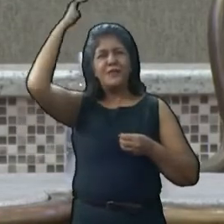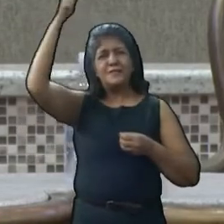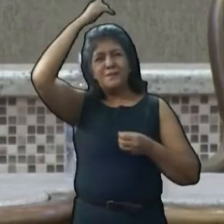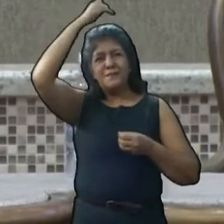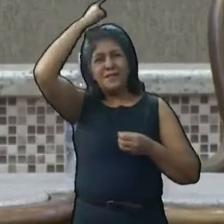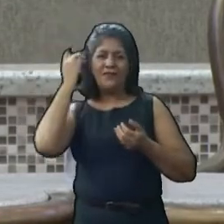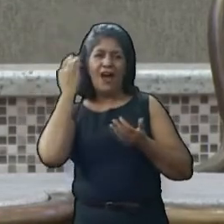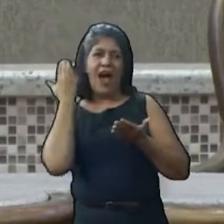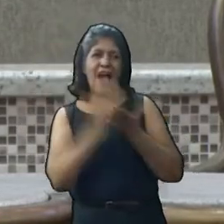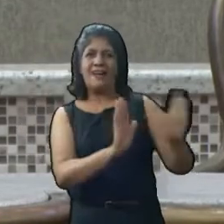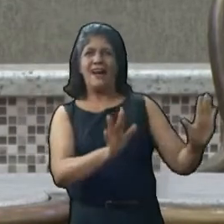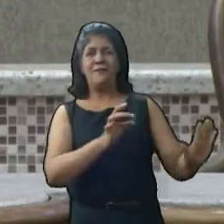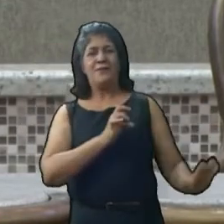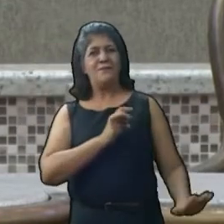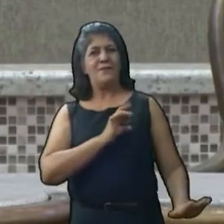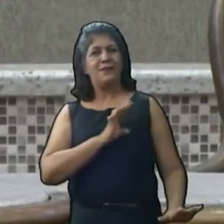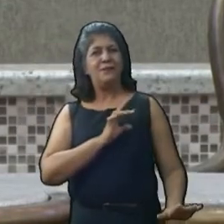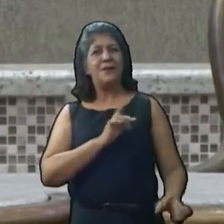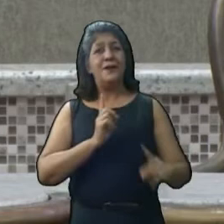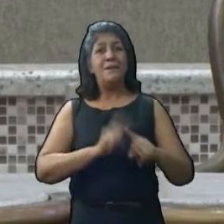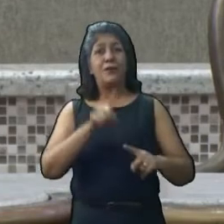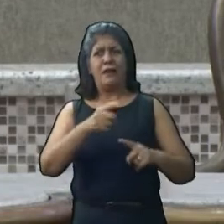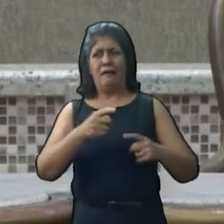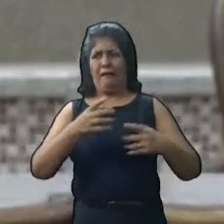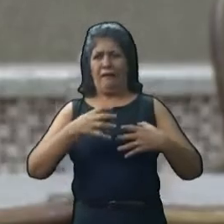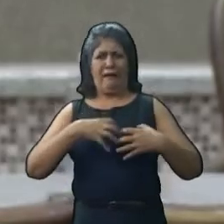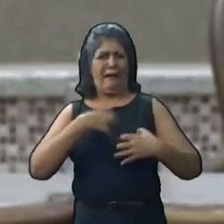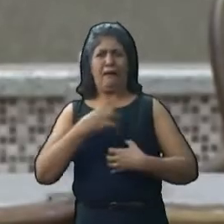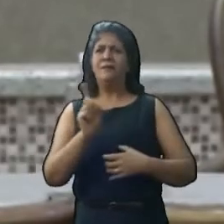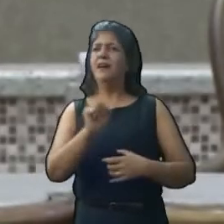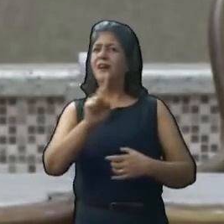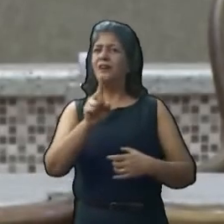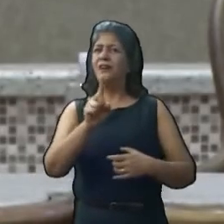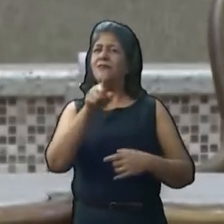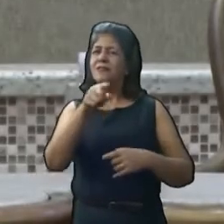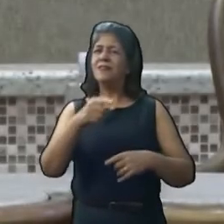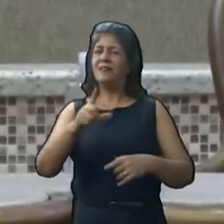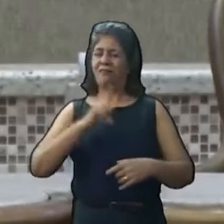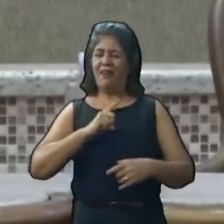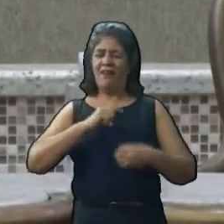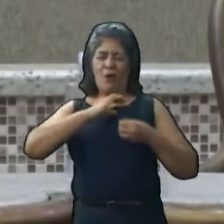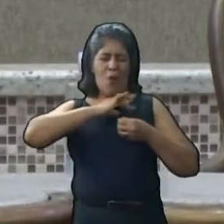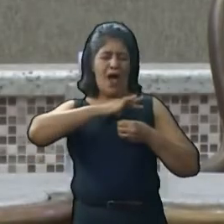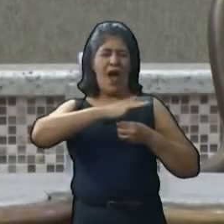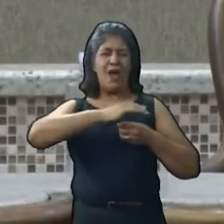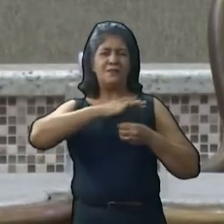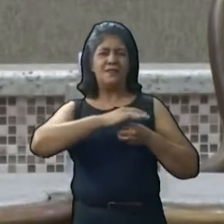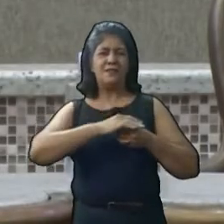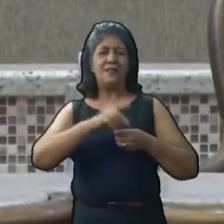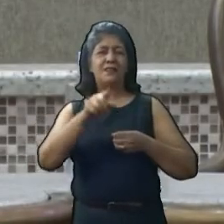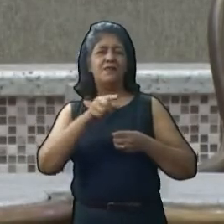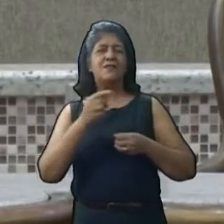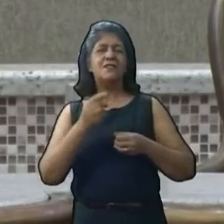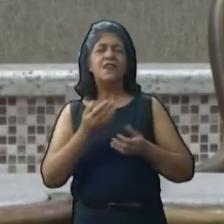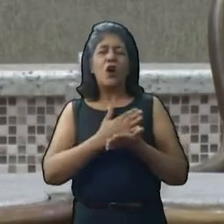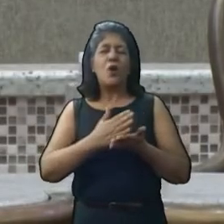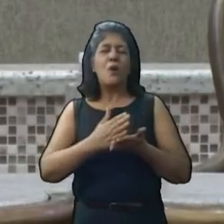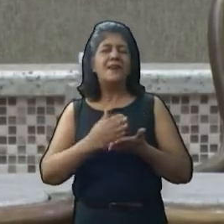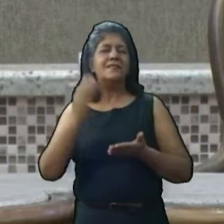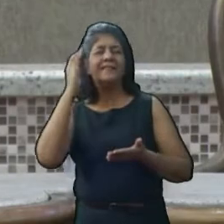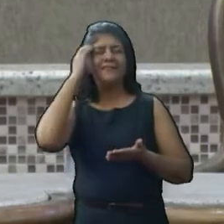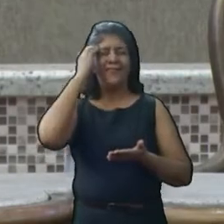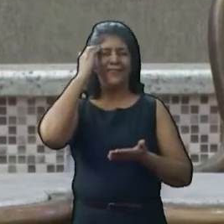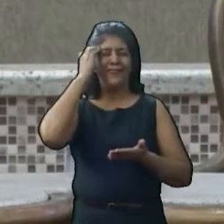vai tirar de você todo medo para tirar todo o pavor da sua vida e você vai experimentar tal qual o salmista disso aqui a minha